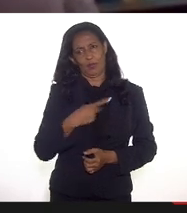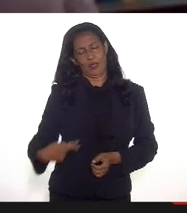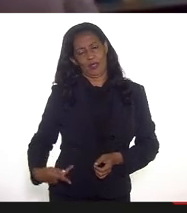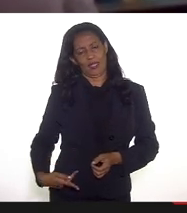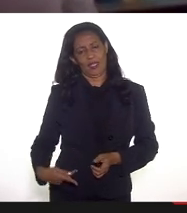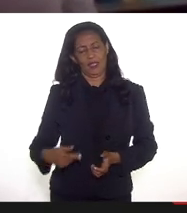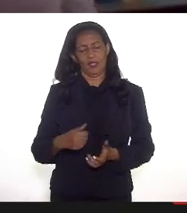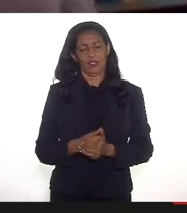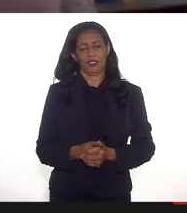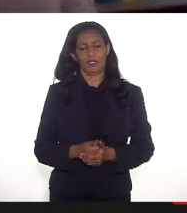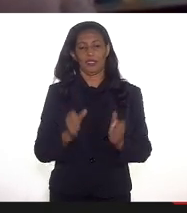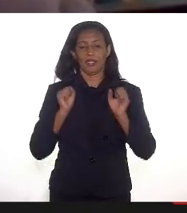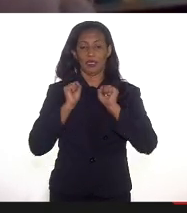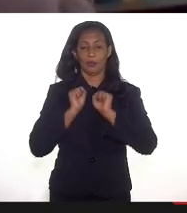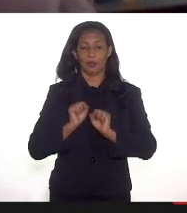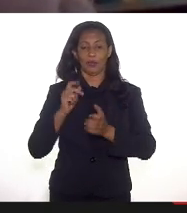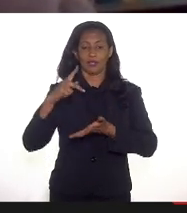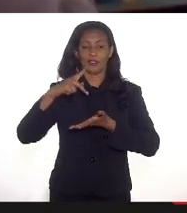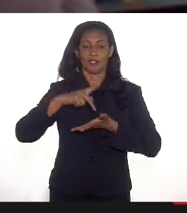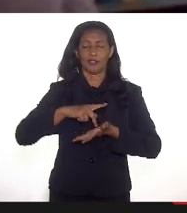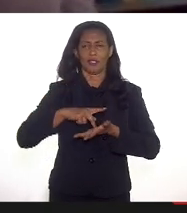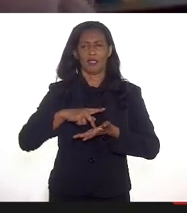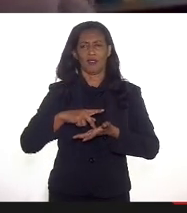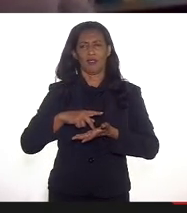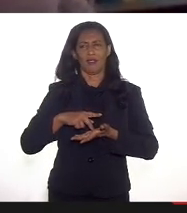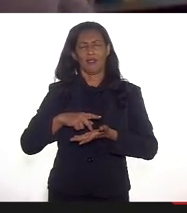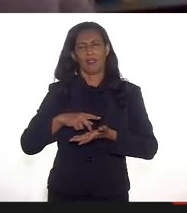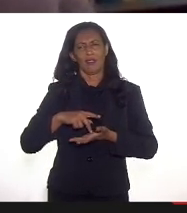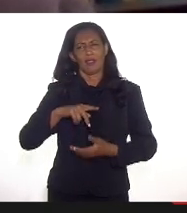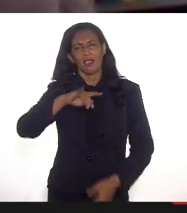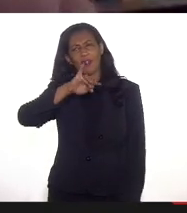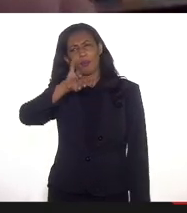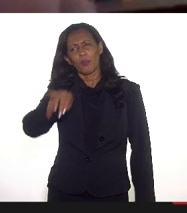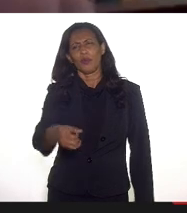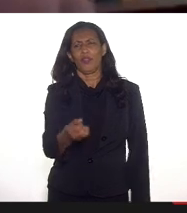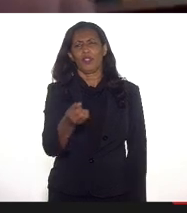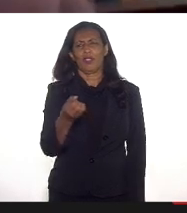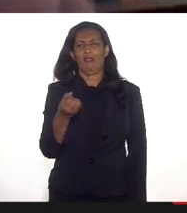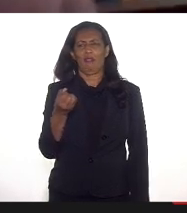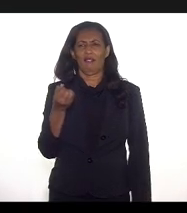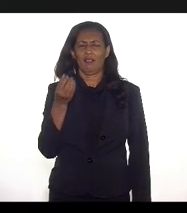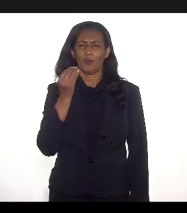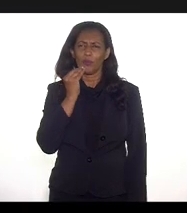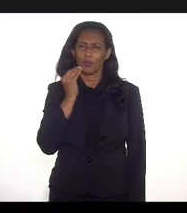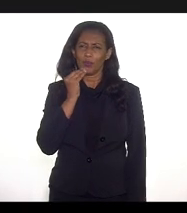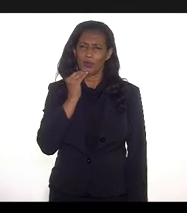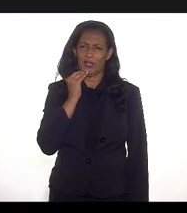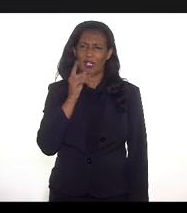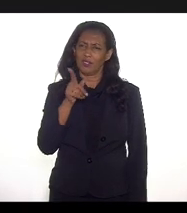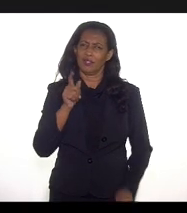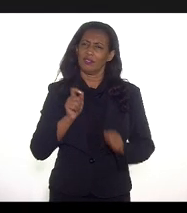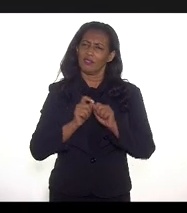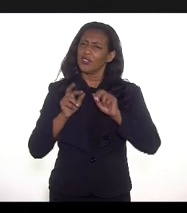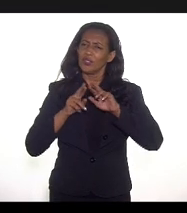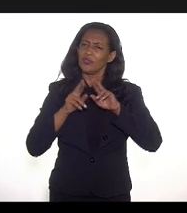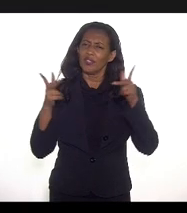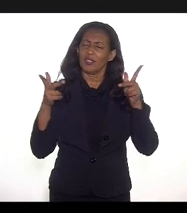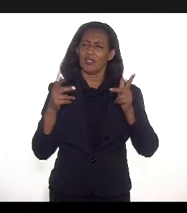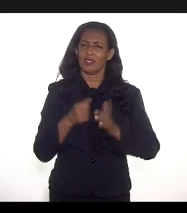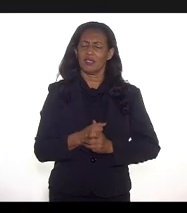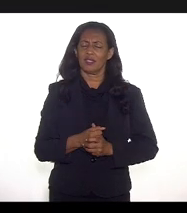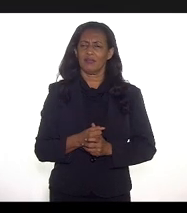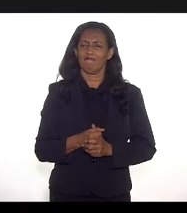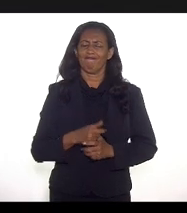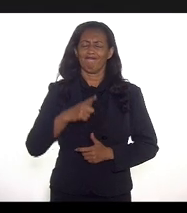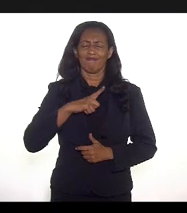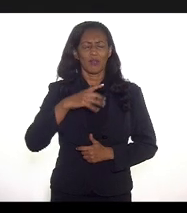que ele possa realmente aproveitar essa oportunidade e fazer a diferença. Tenho certeza que